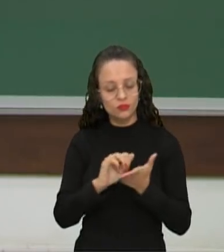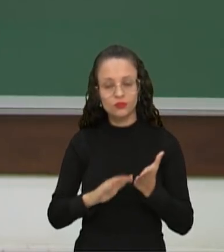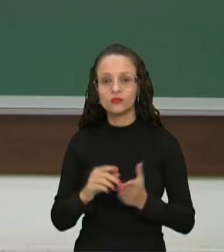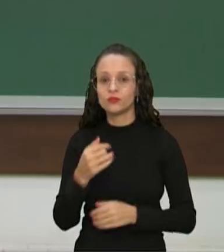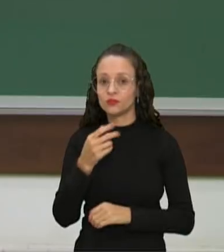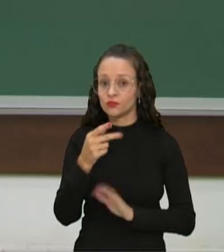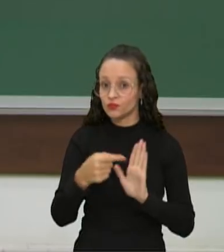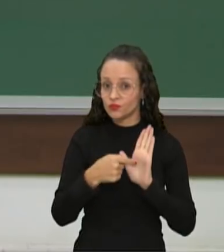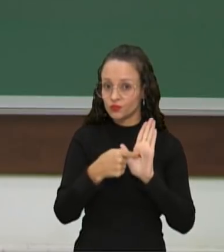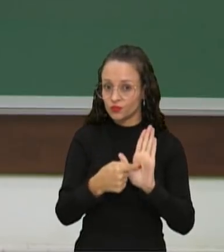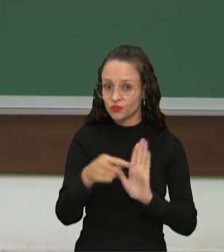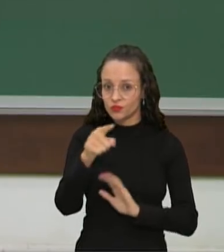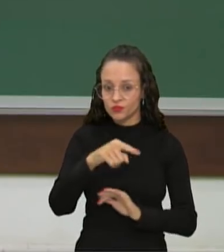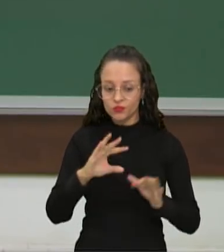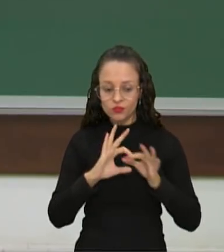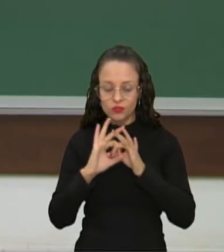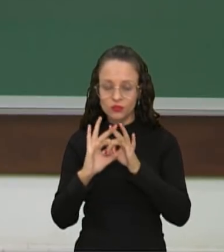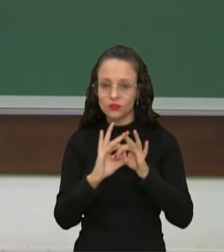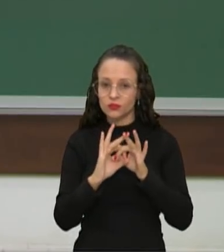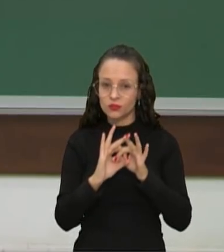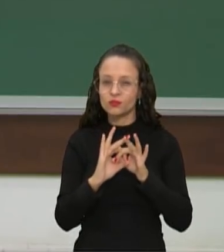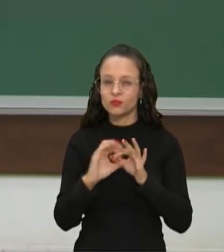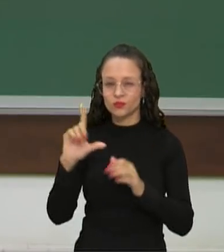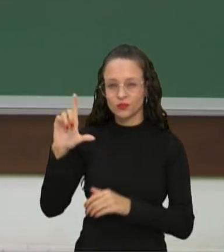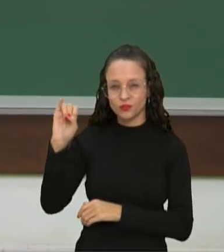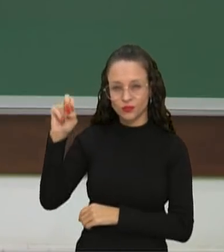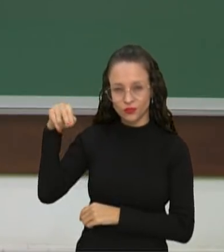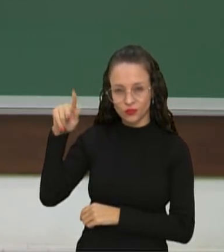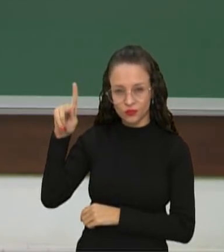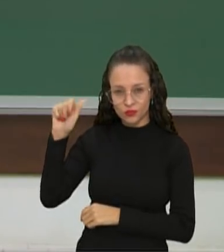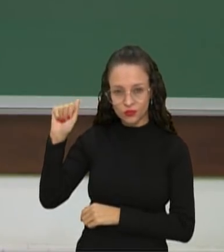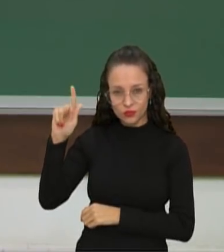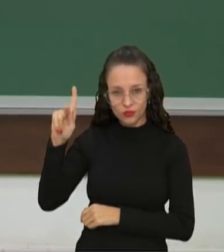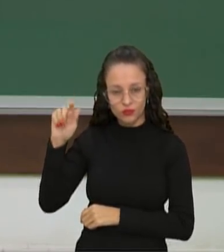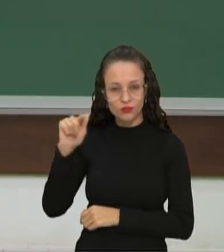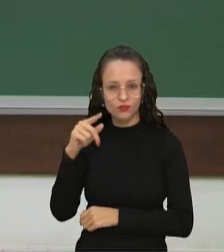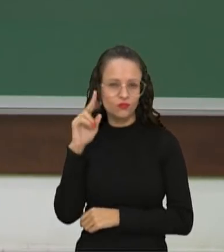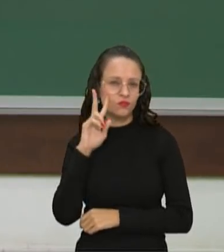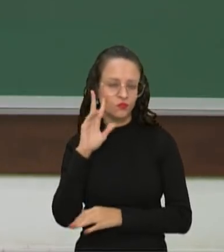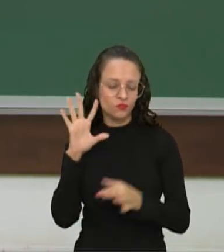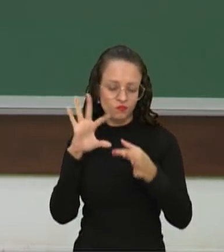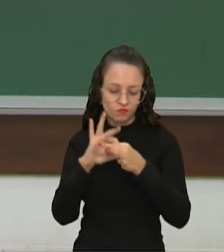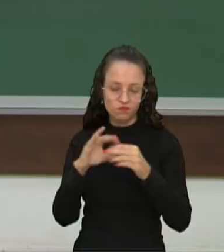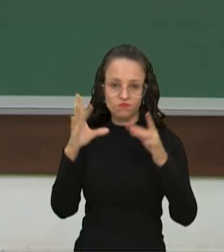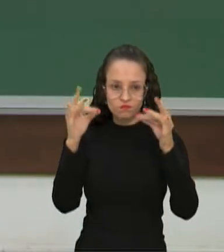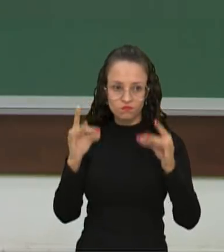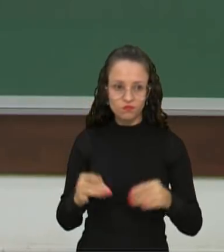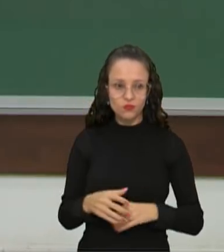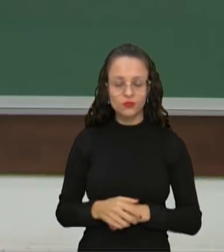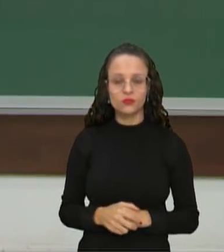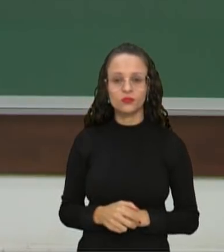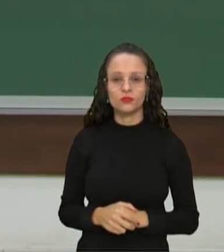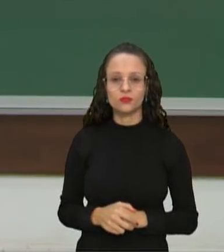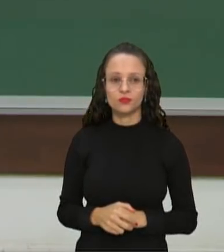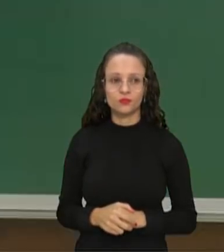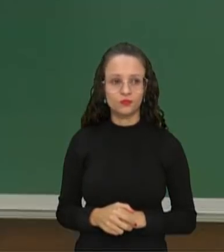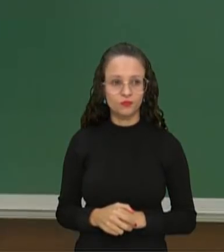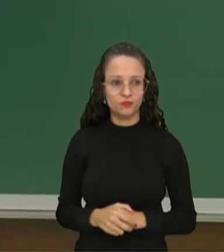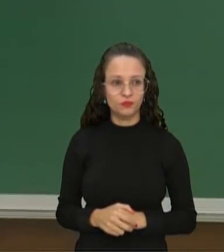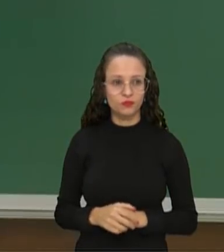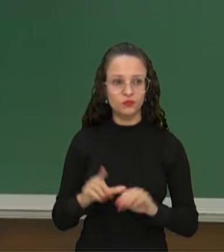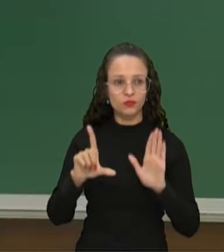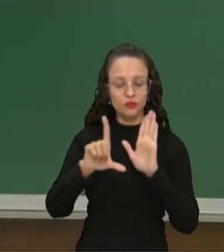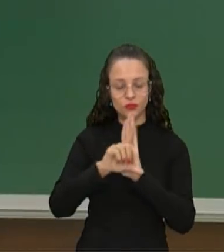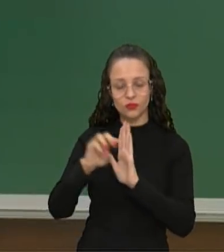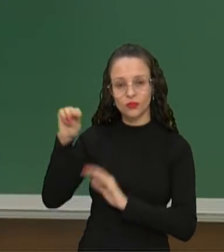você que eles estão ligados, que eles estão linkage. Então, você já vai lembrar desse detalhe, ok? Olha aqui. Lei de Morgan. Vamos dizer o